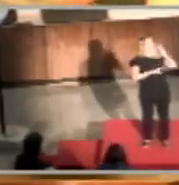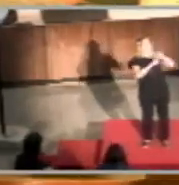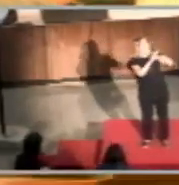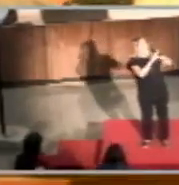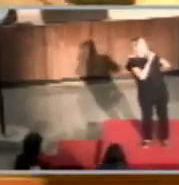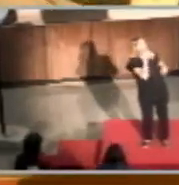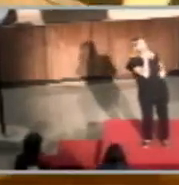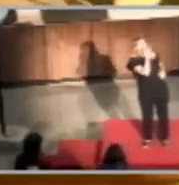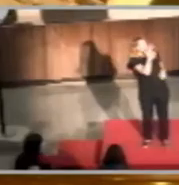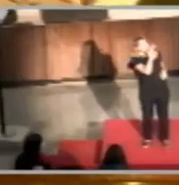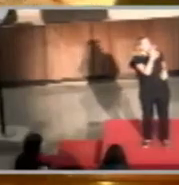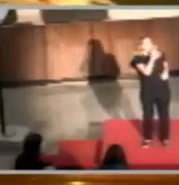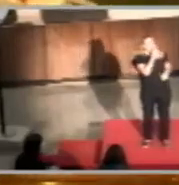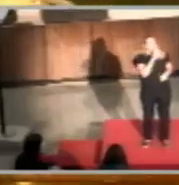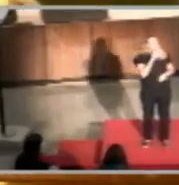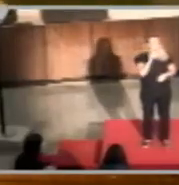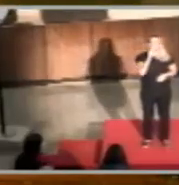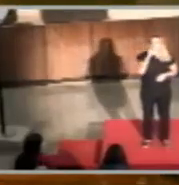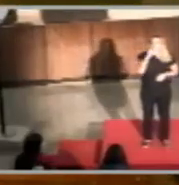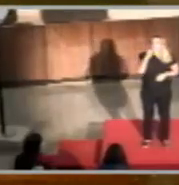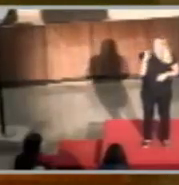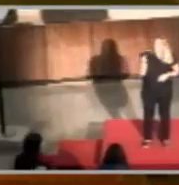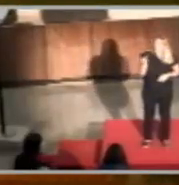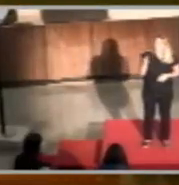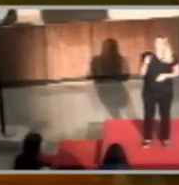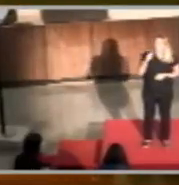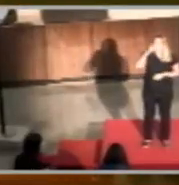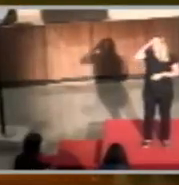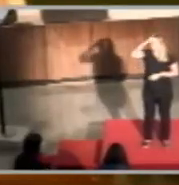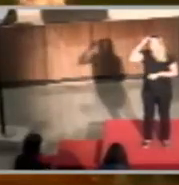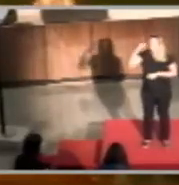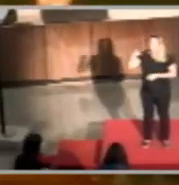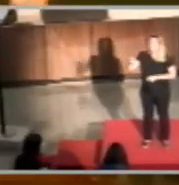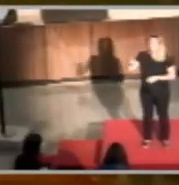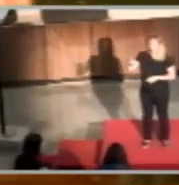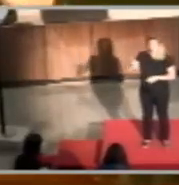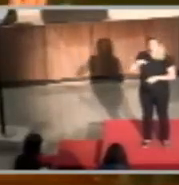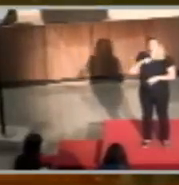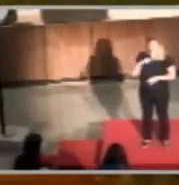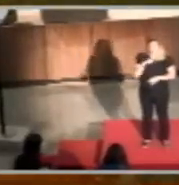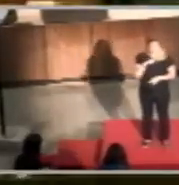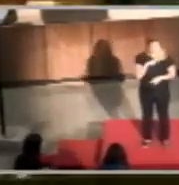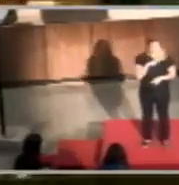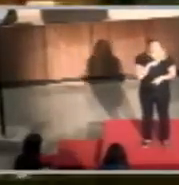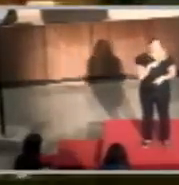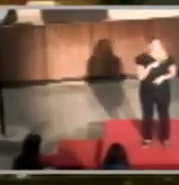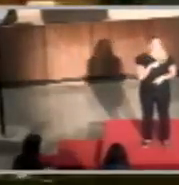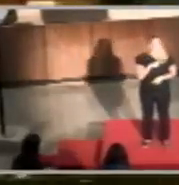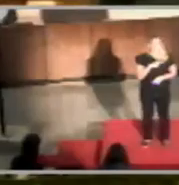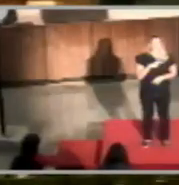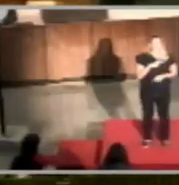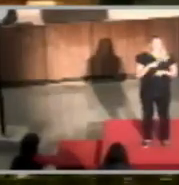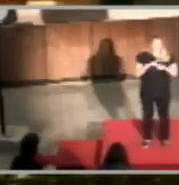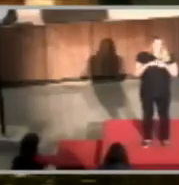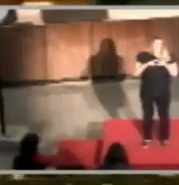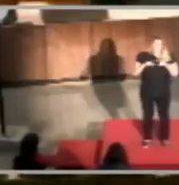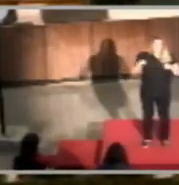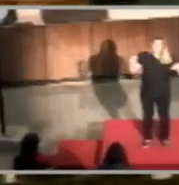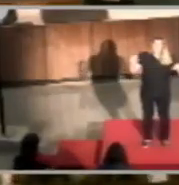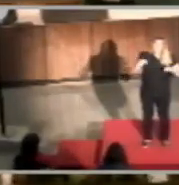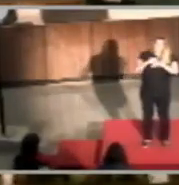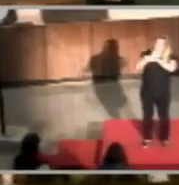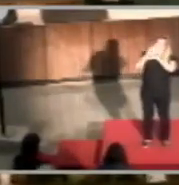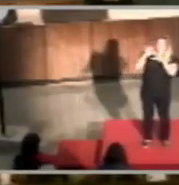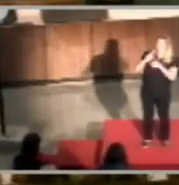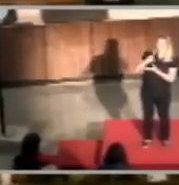ou da beleza dessas canções. Ah, querido, se foi só para isso, isso é muito pouco. O Senhor tem muito mais para você